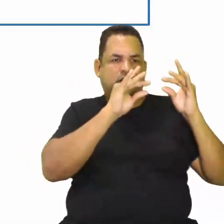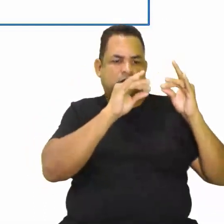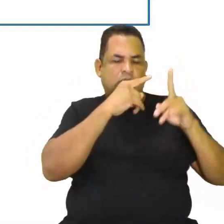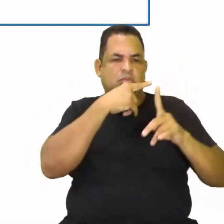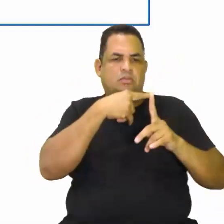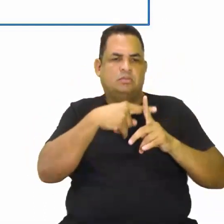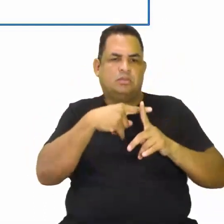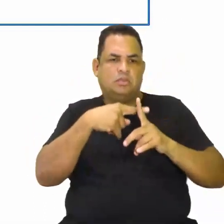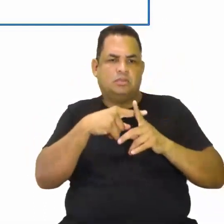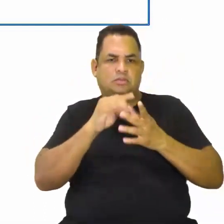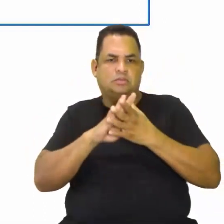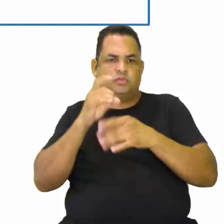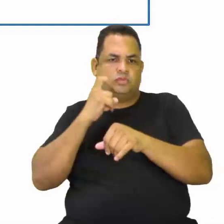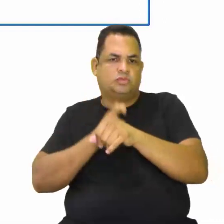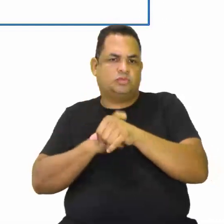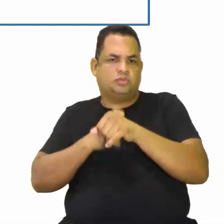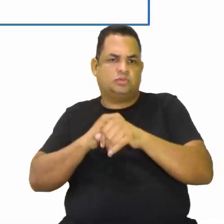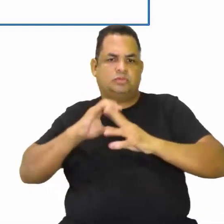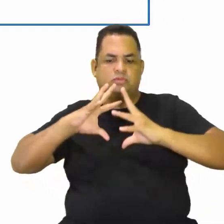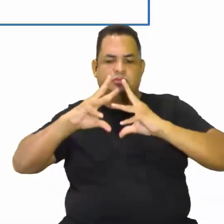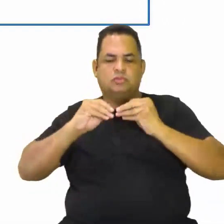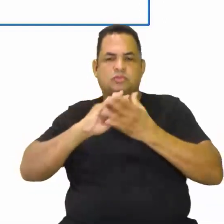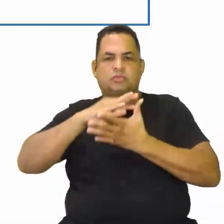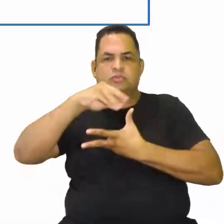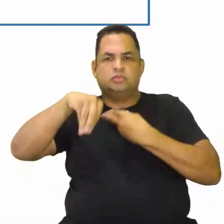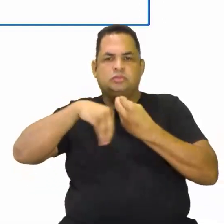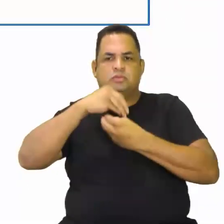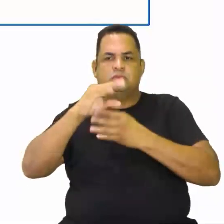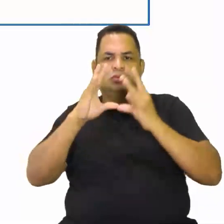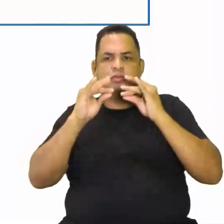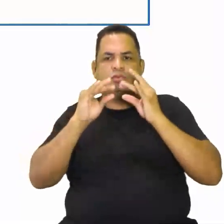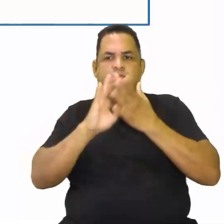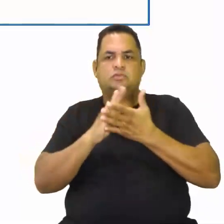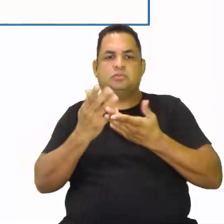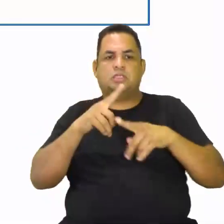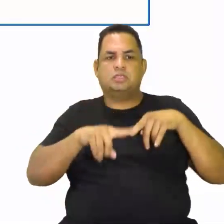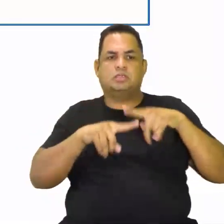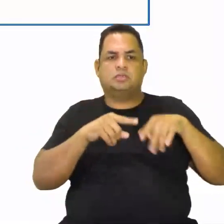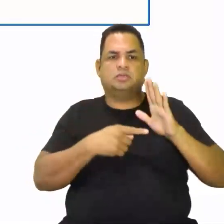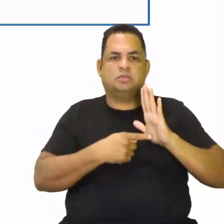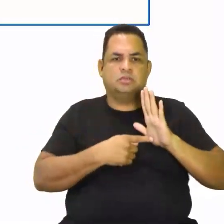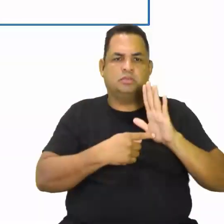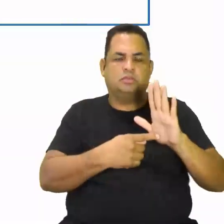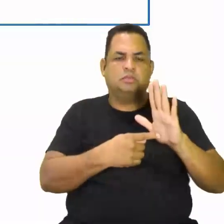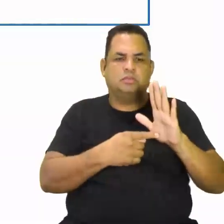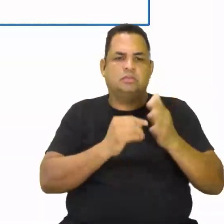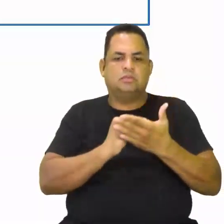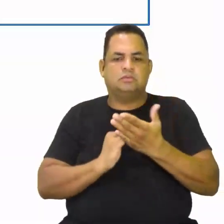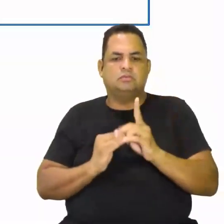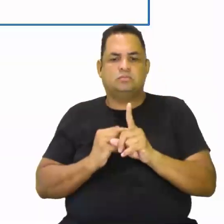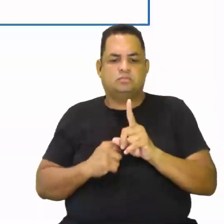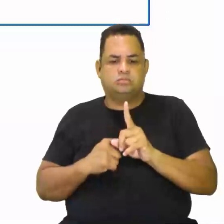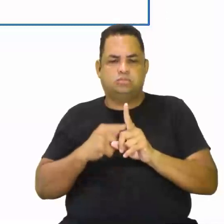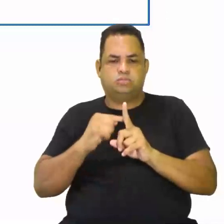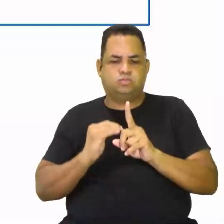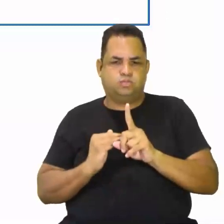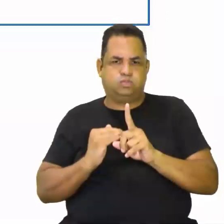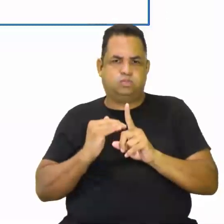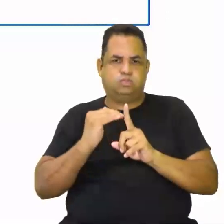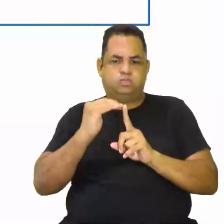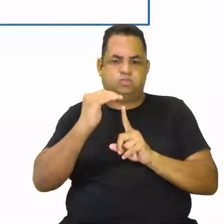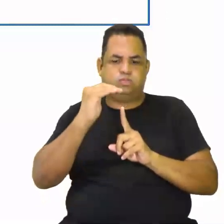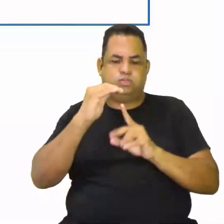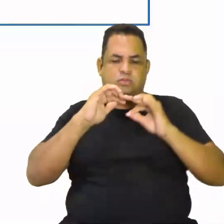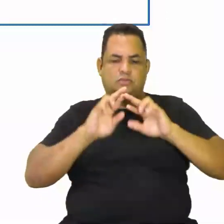totalmente dissolvida no líquido, cujos componentes apresentam pontos de ebulição distante.